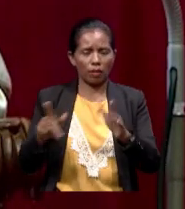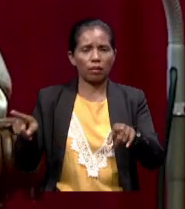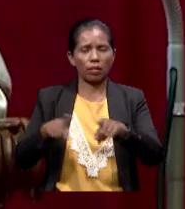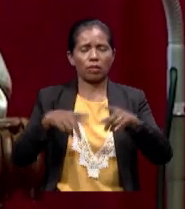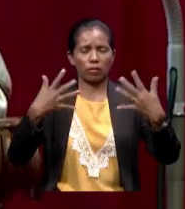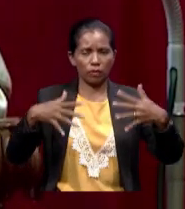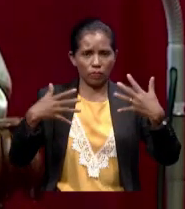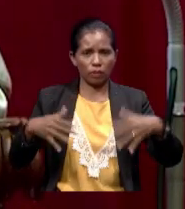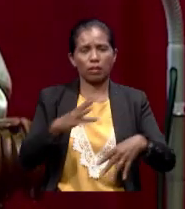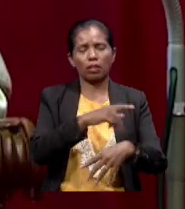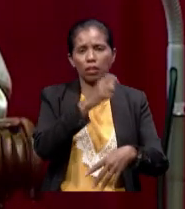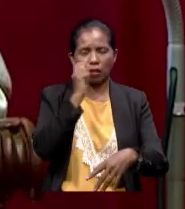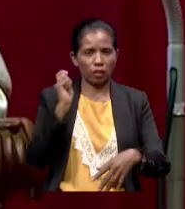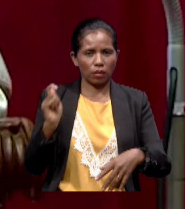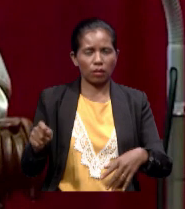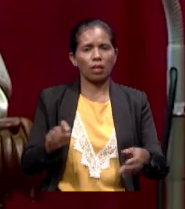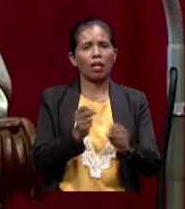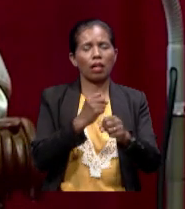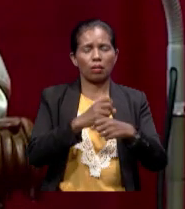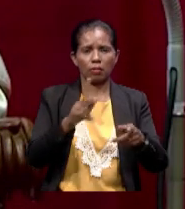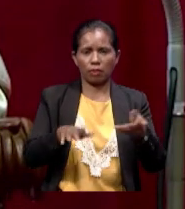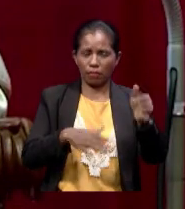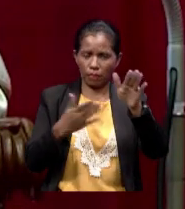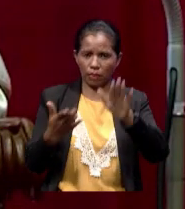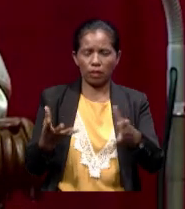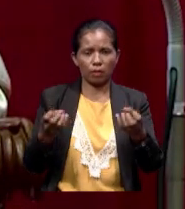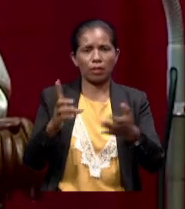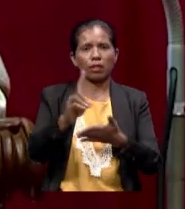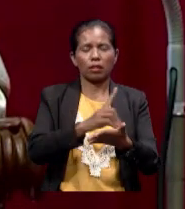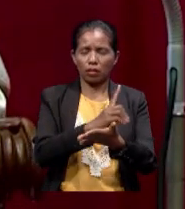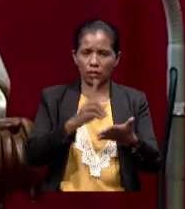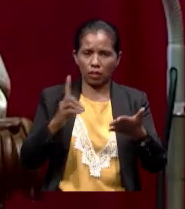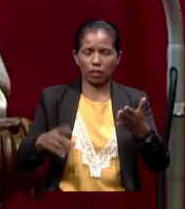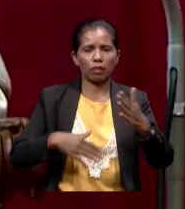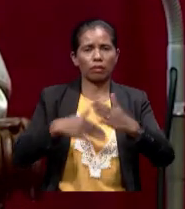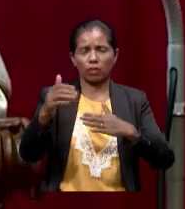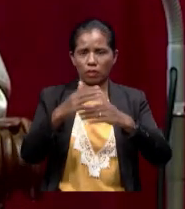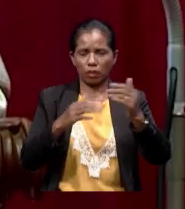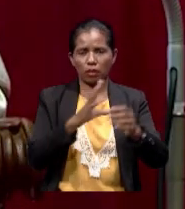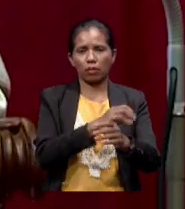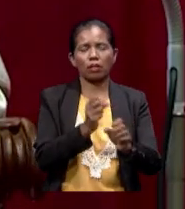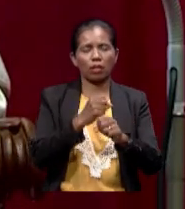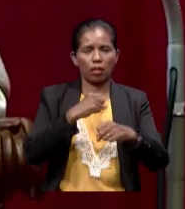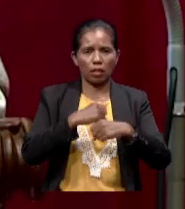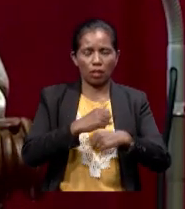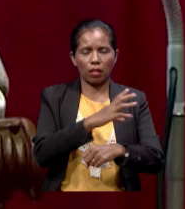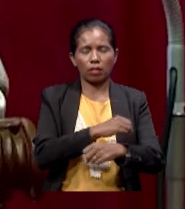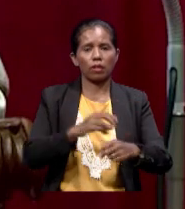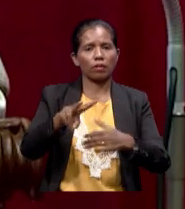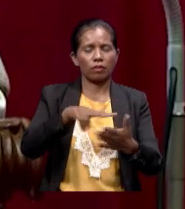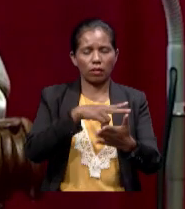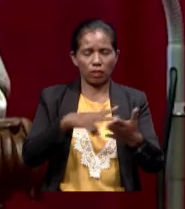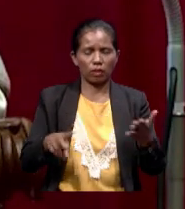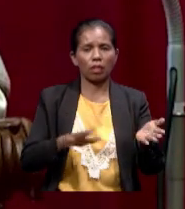Ucrânia, nebe hamosu caso mortal no destruição, Rússia ataque infraestrutura civil, nebe hamosu ato violência,